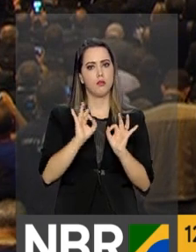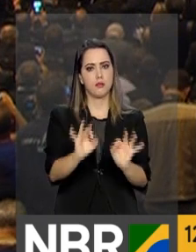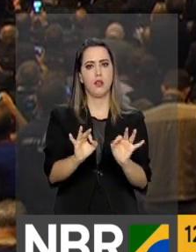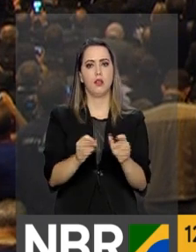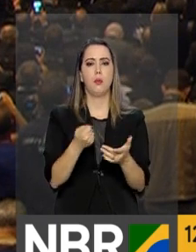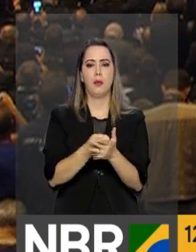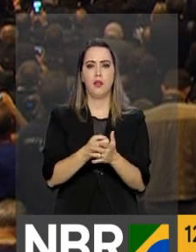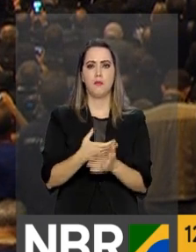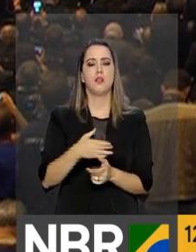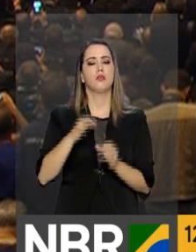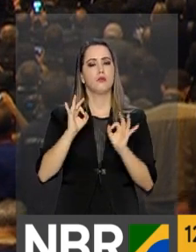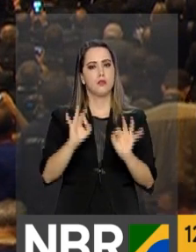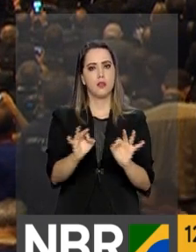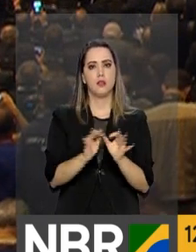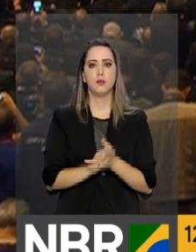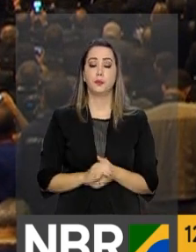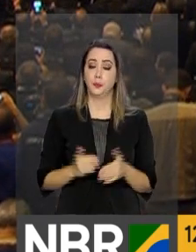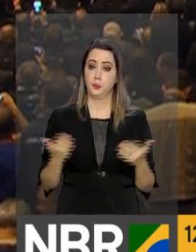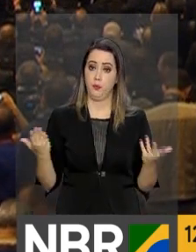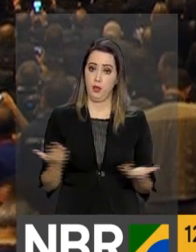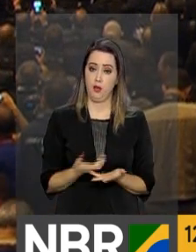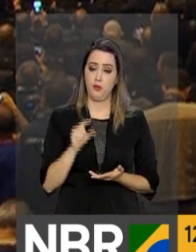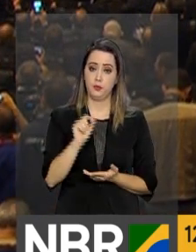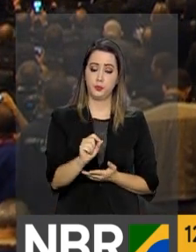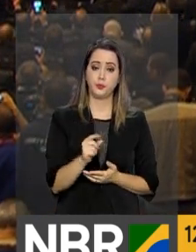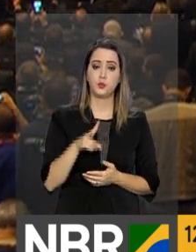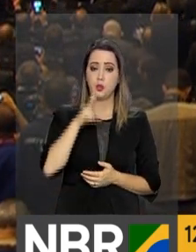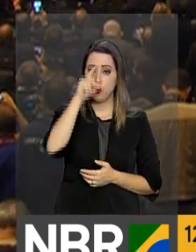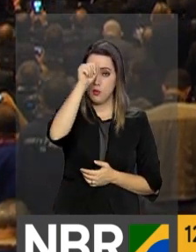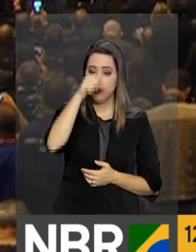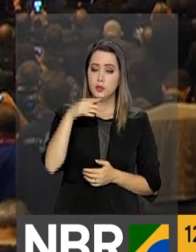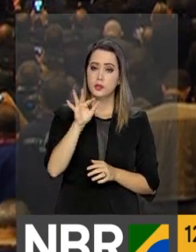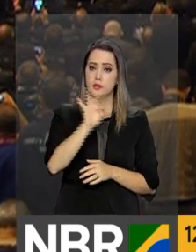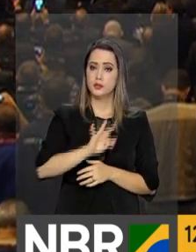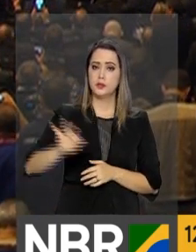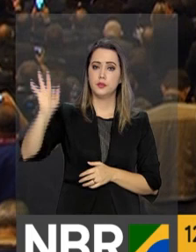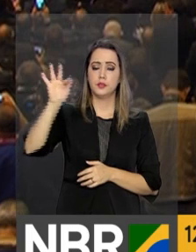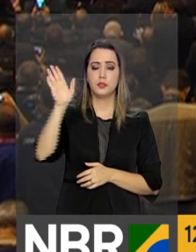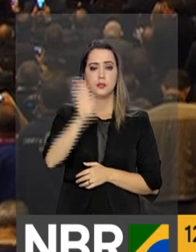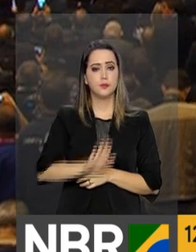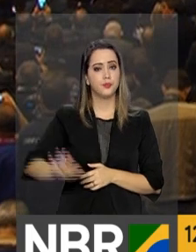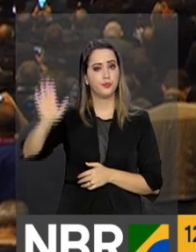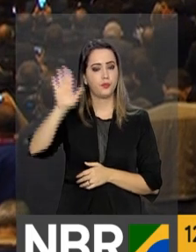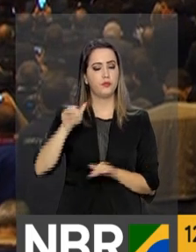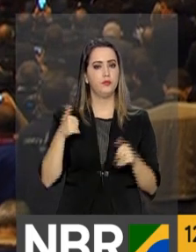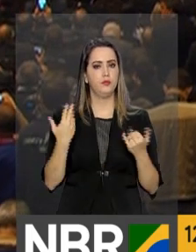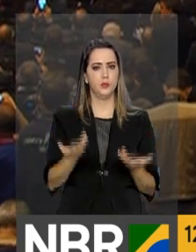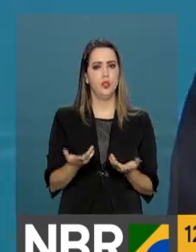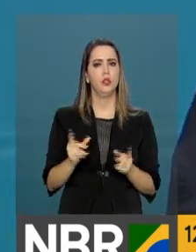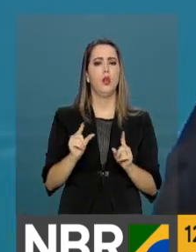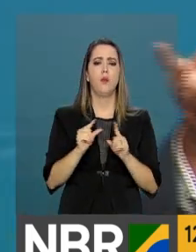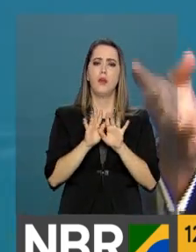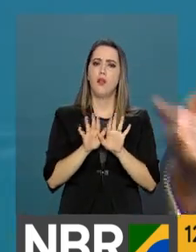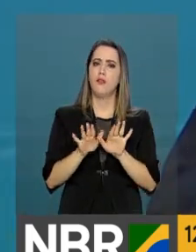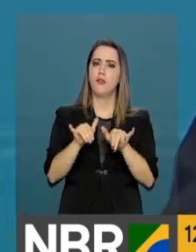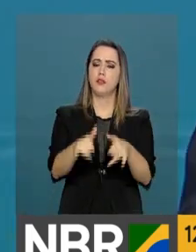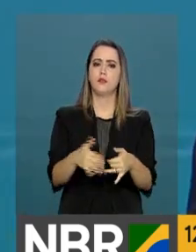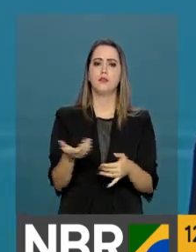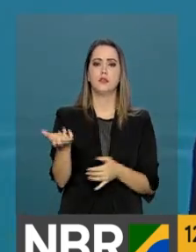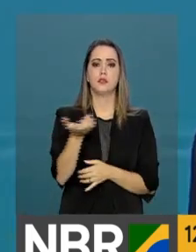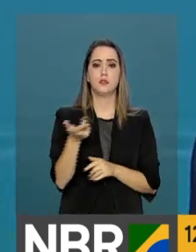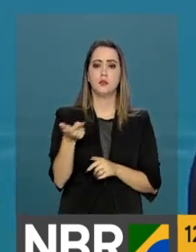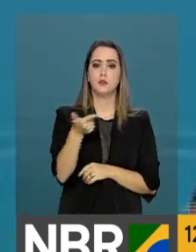faz parte, digamos, do fortalecimento da Federação Brasileira. Portanto, em palavras finais, eu quero mais uma